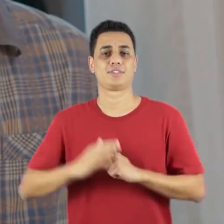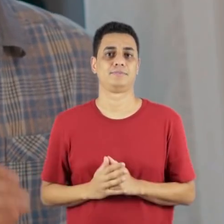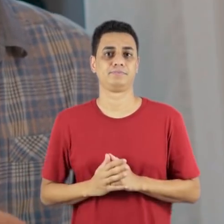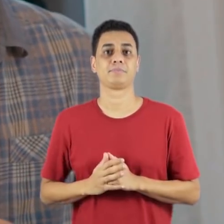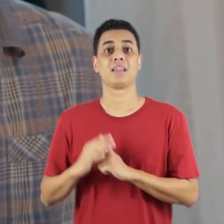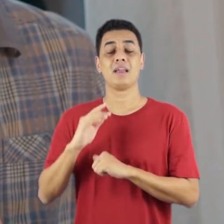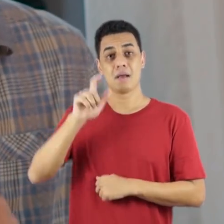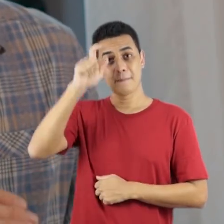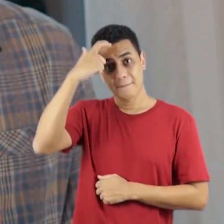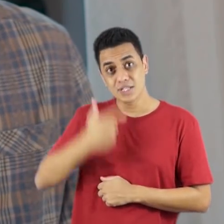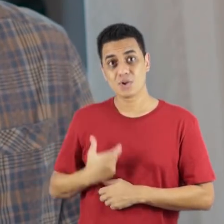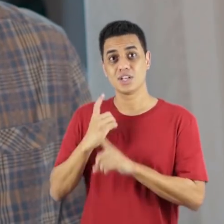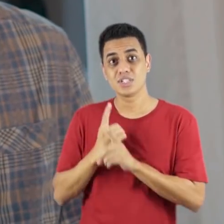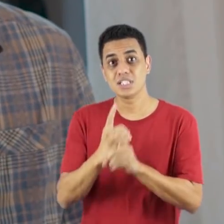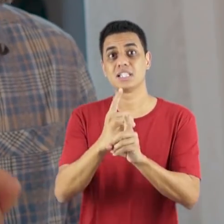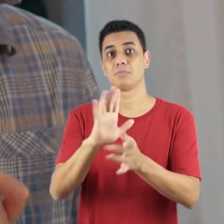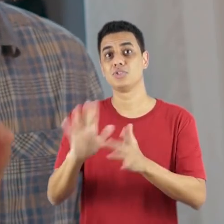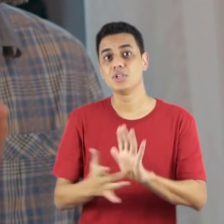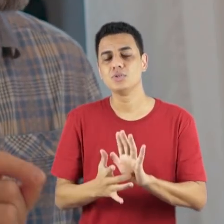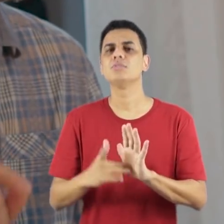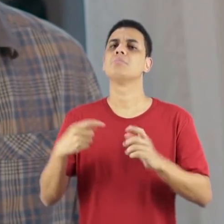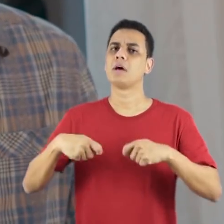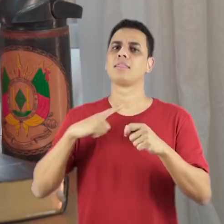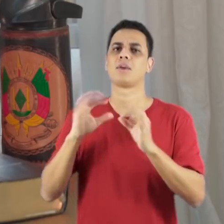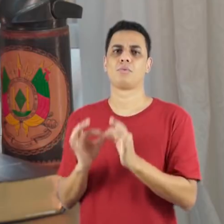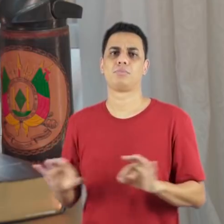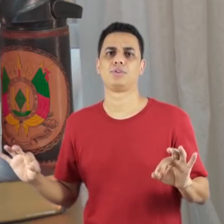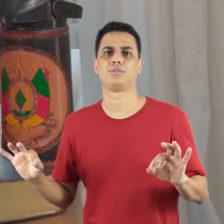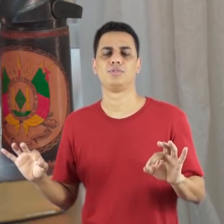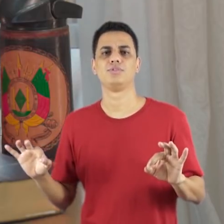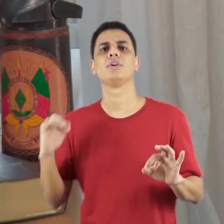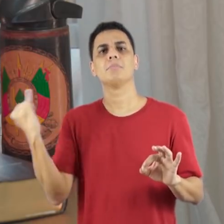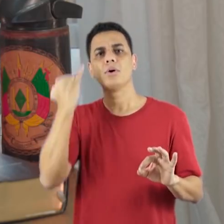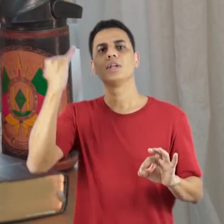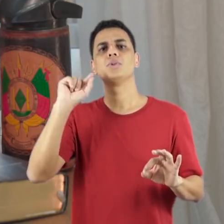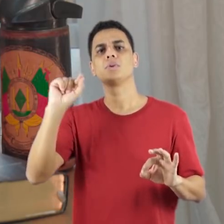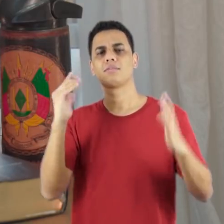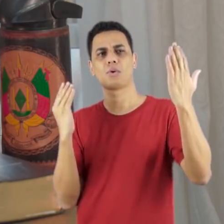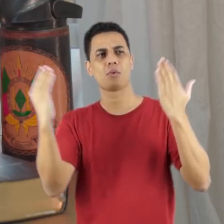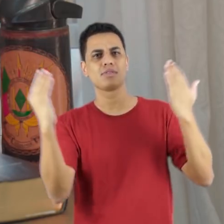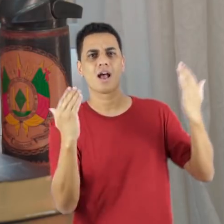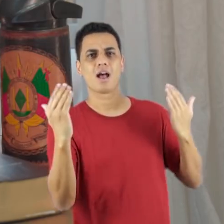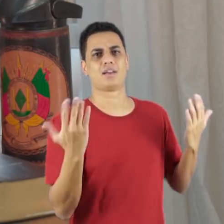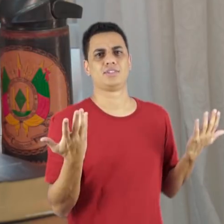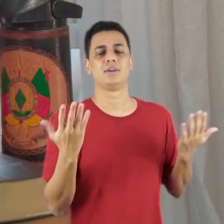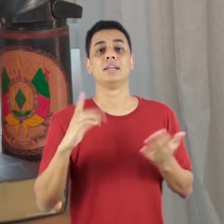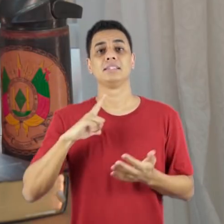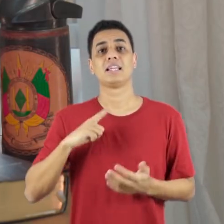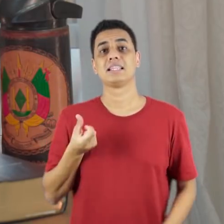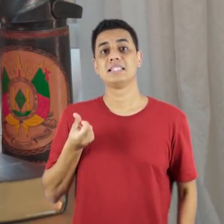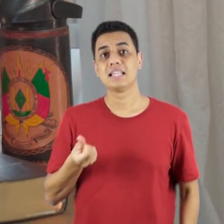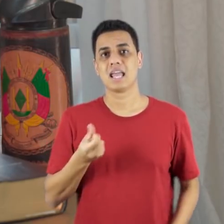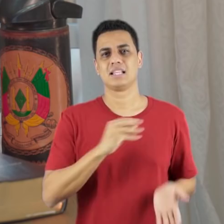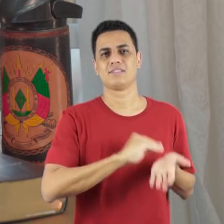uma das características dos discípulos de Jesus e um sinal de sabedoria. Vamos ver que outros contrastes e posturas encontramos em